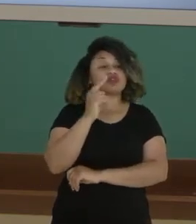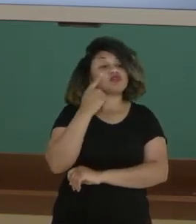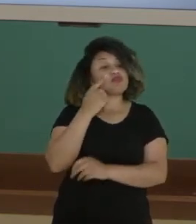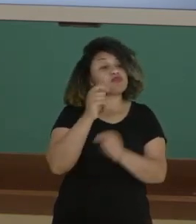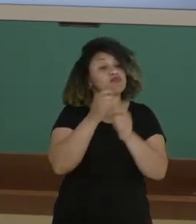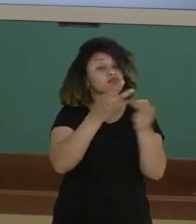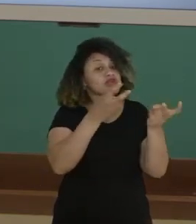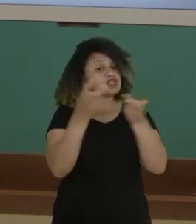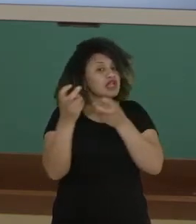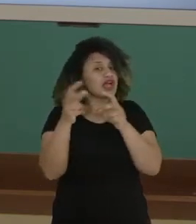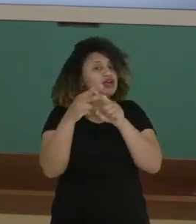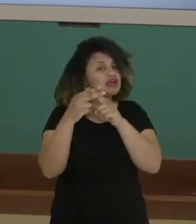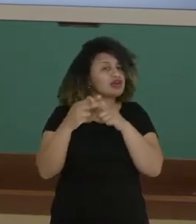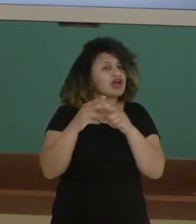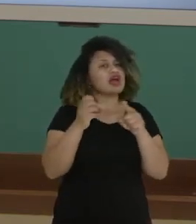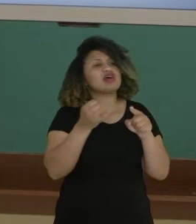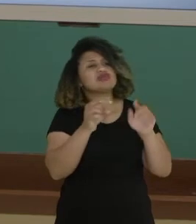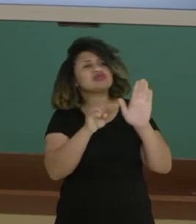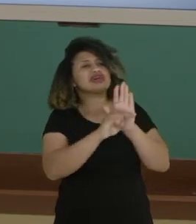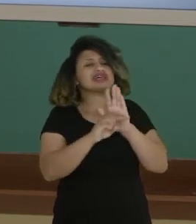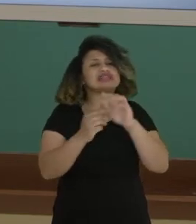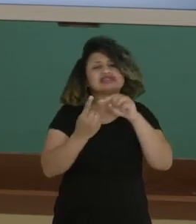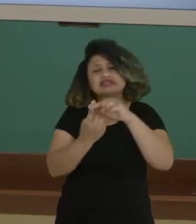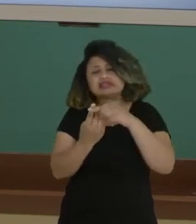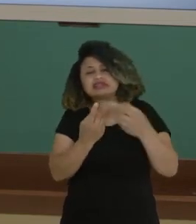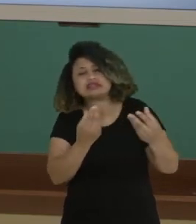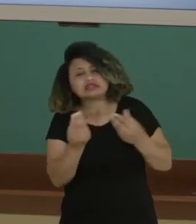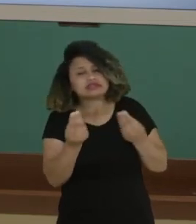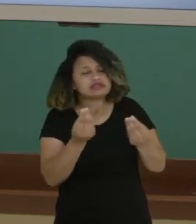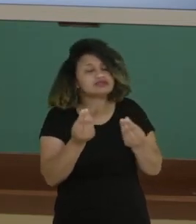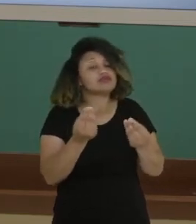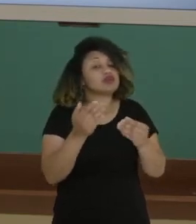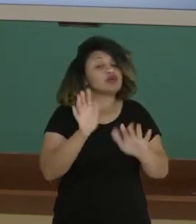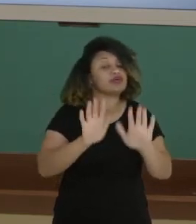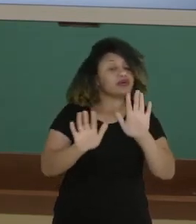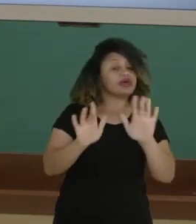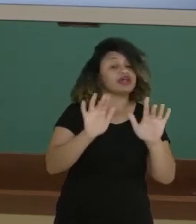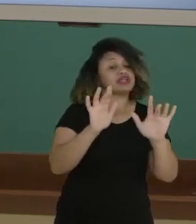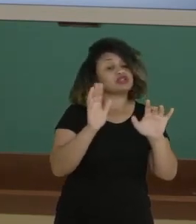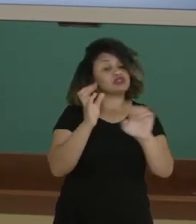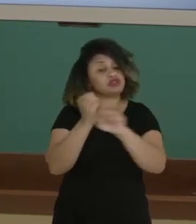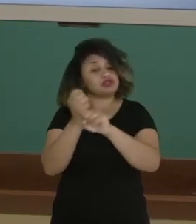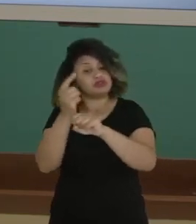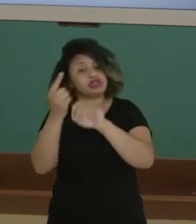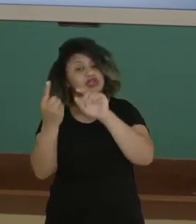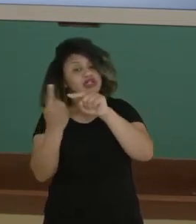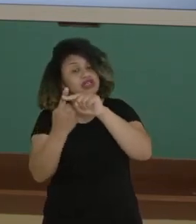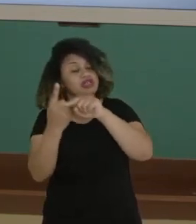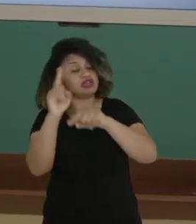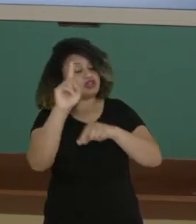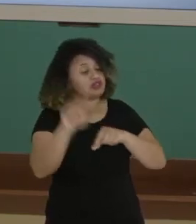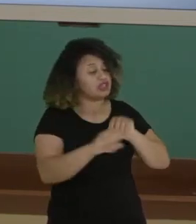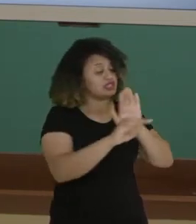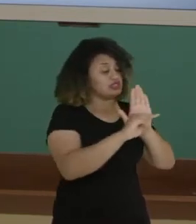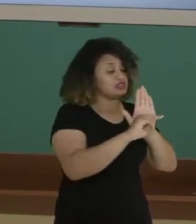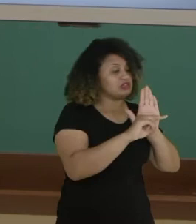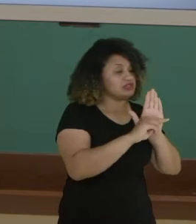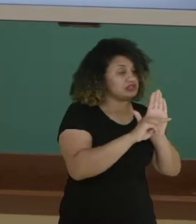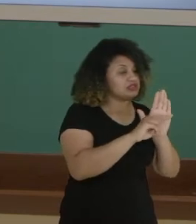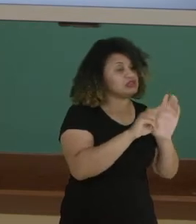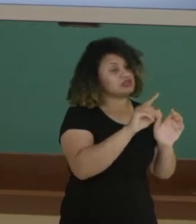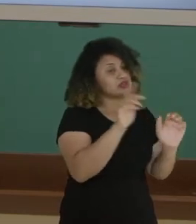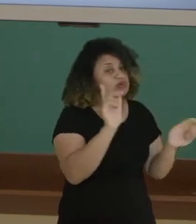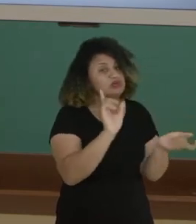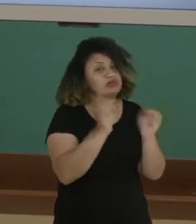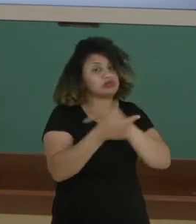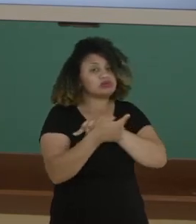algum sinalzinho aqui nessa troca de lados, tá bom? Tá somando, passa diminuindo. Tá diminuindo, passa somando. Tá